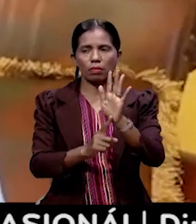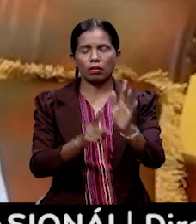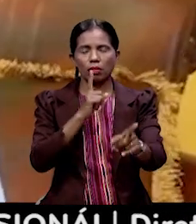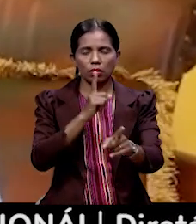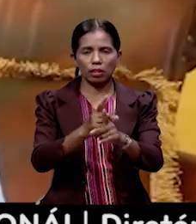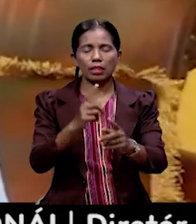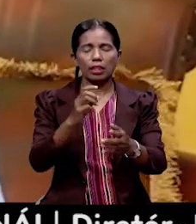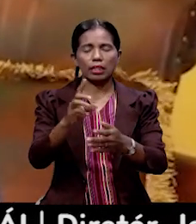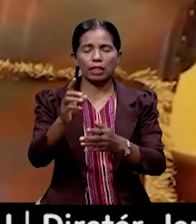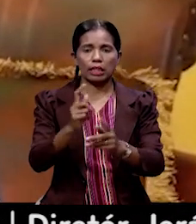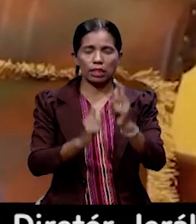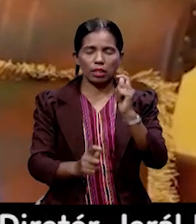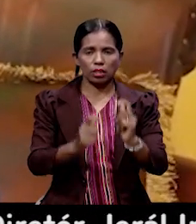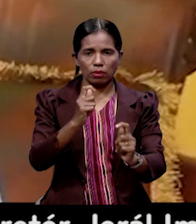tribunal